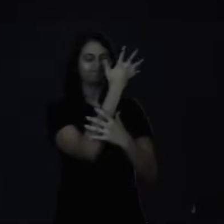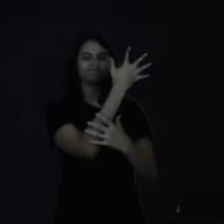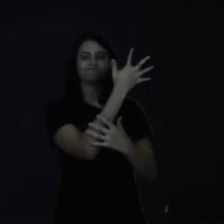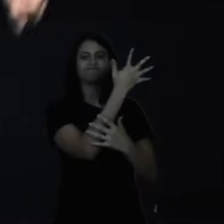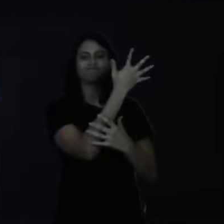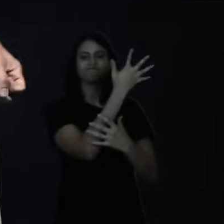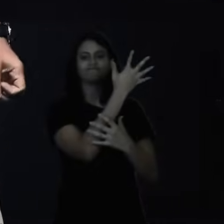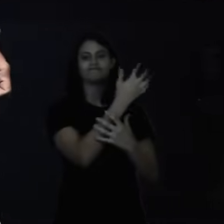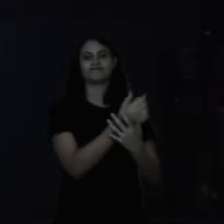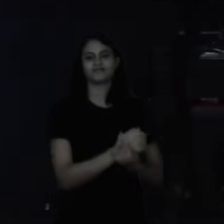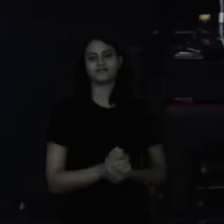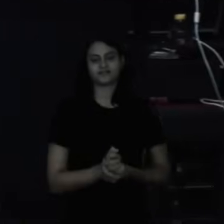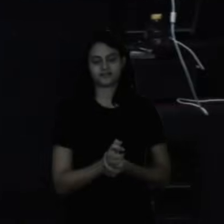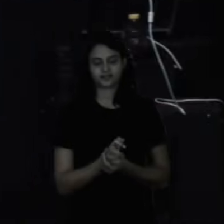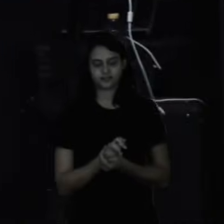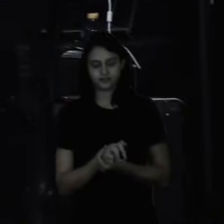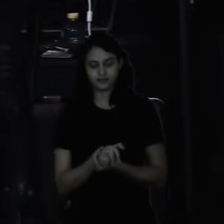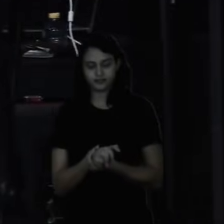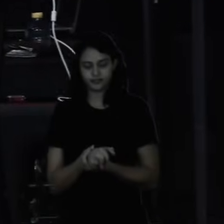ela vai dar